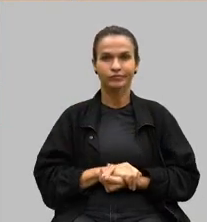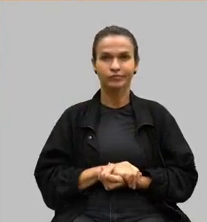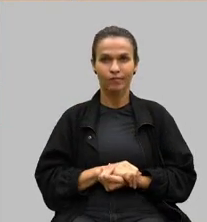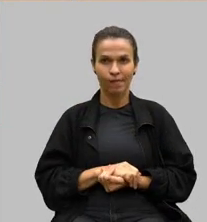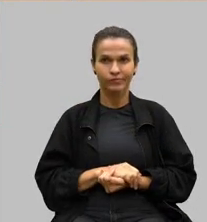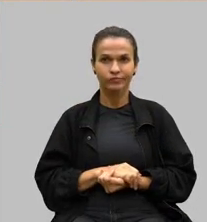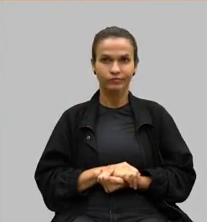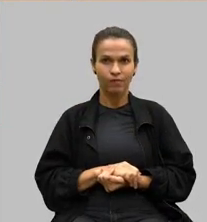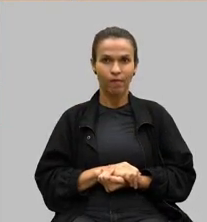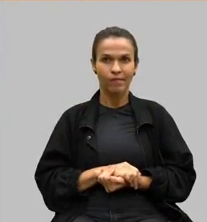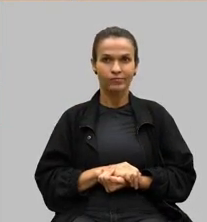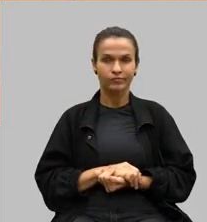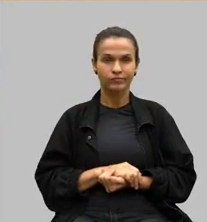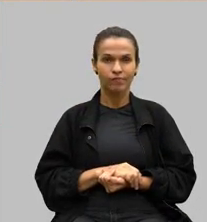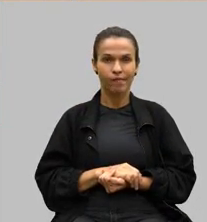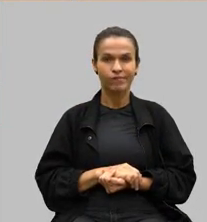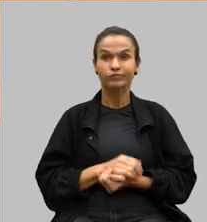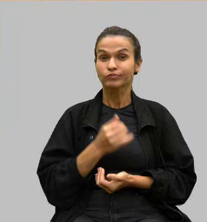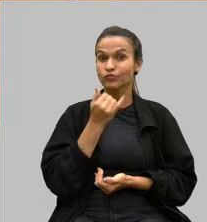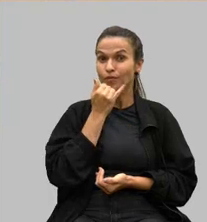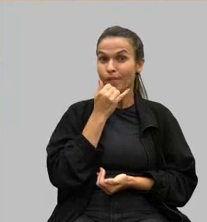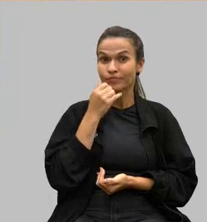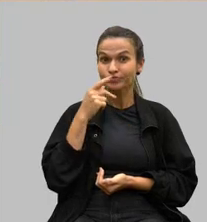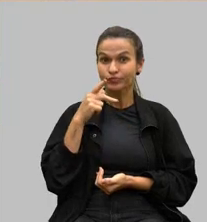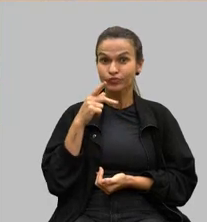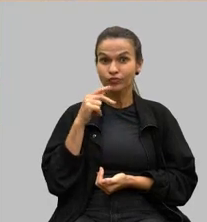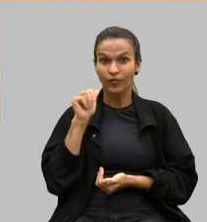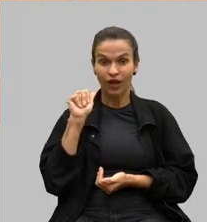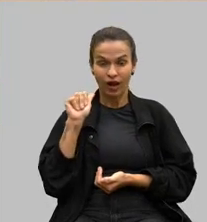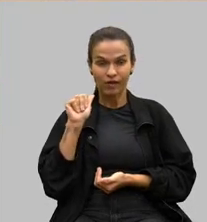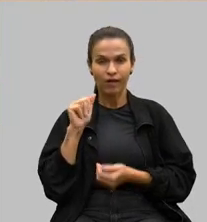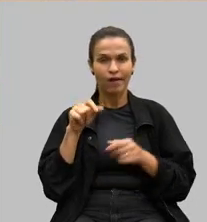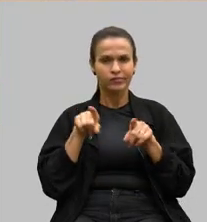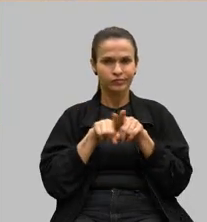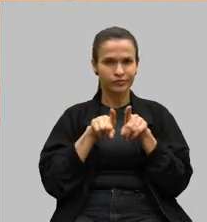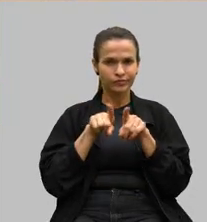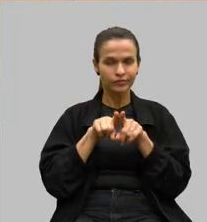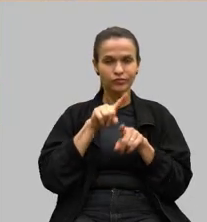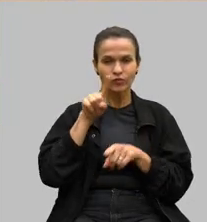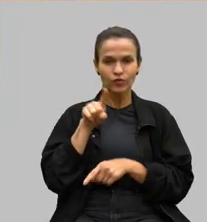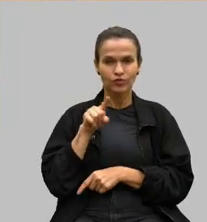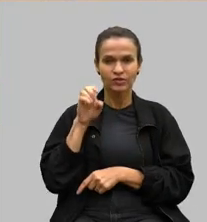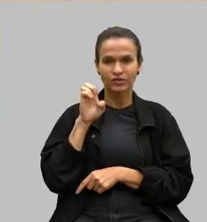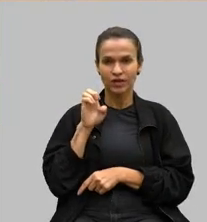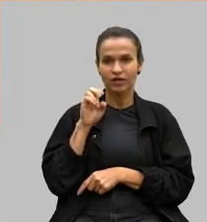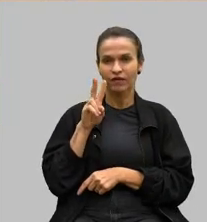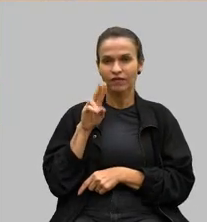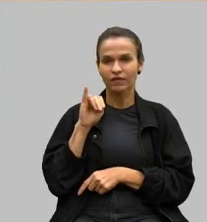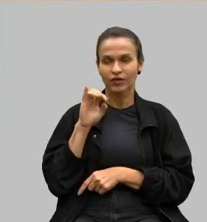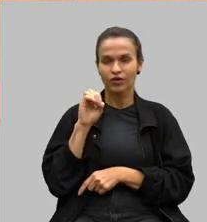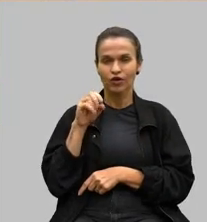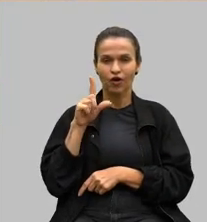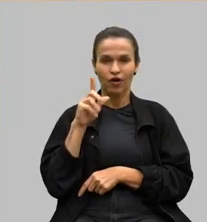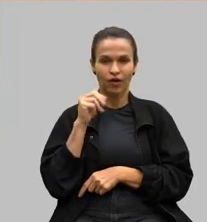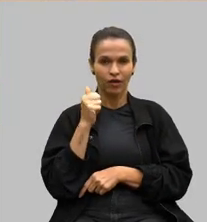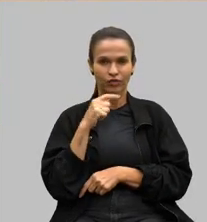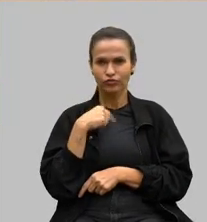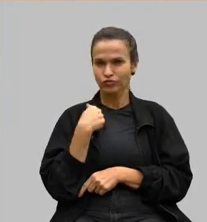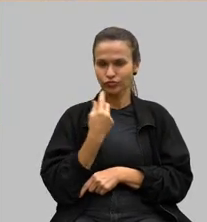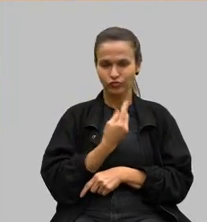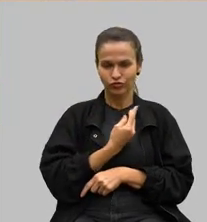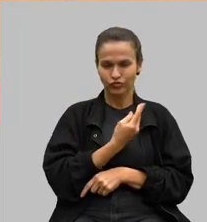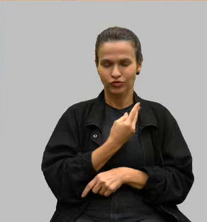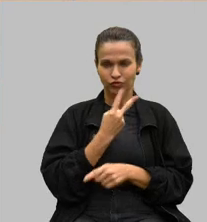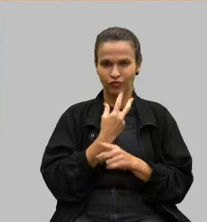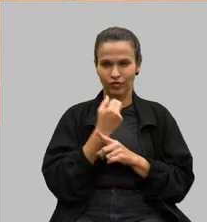itajub pelos Alegre e o e o zela viola acho que eu zela eu e o zela viola fomos quase que os campeões né Zé